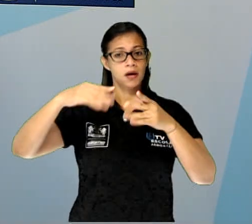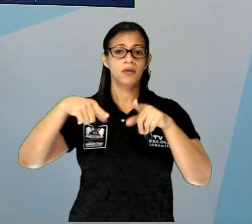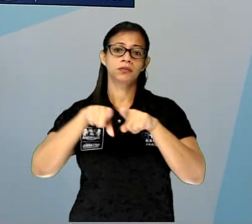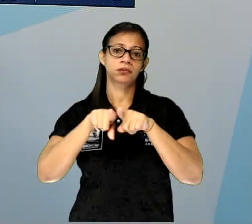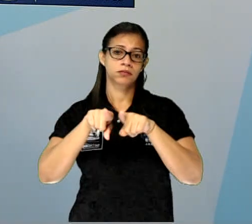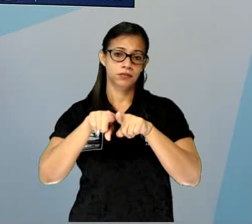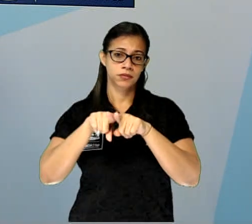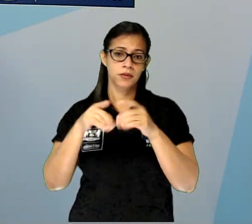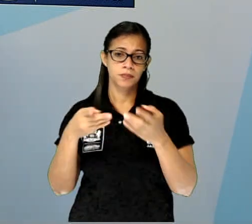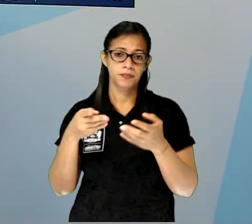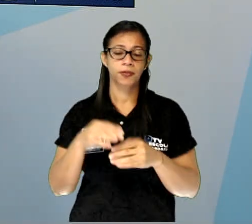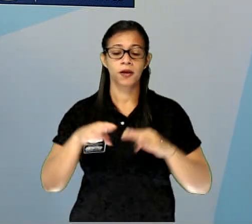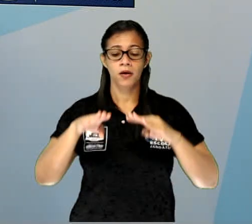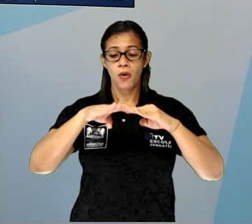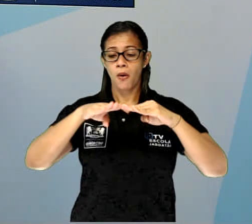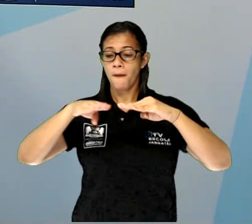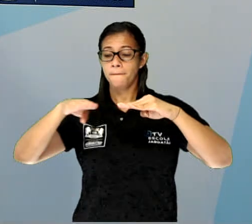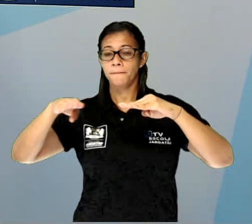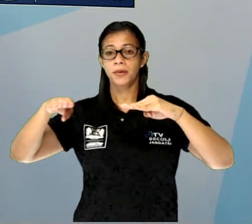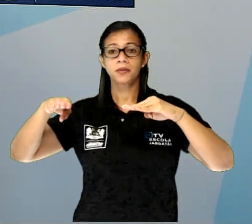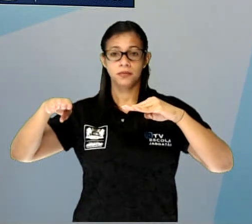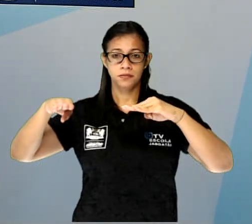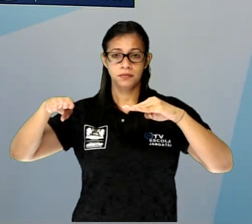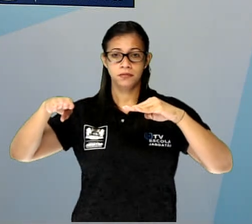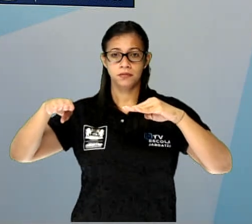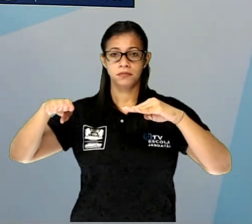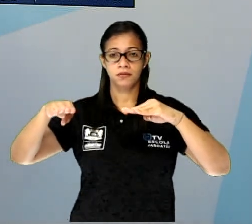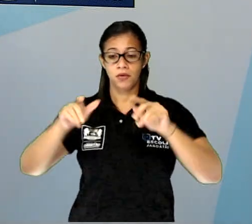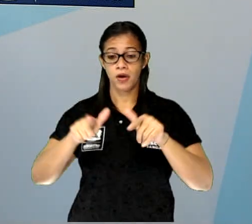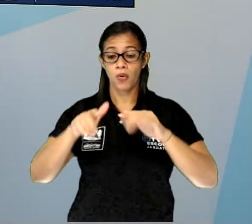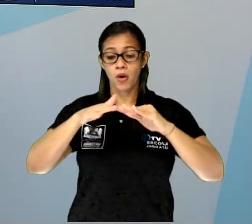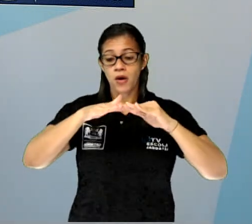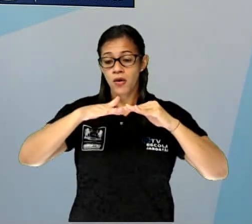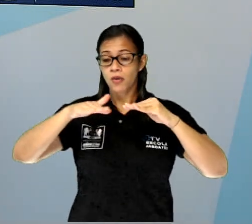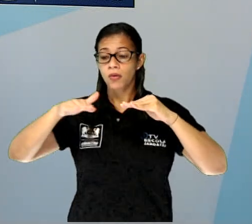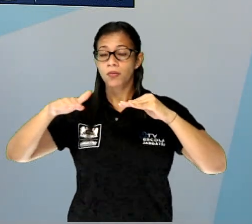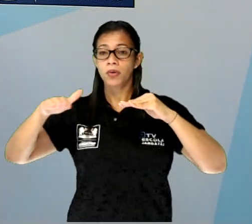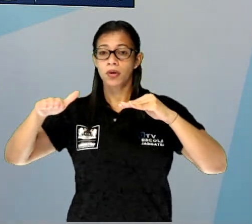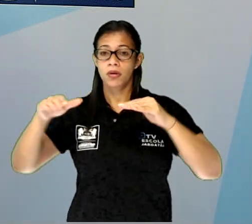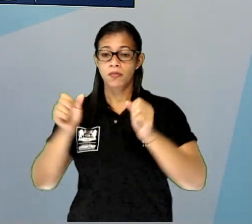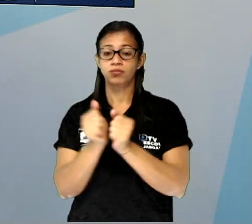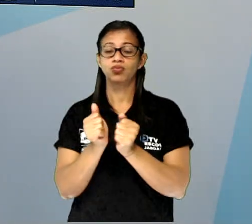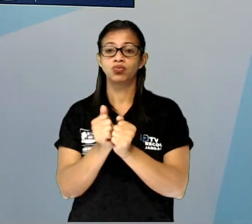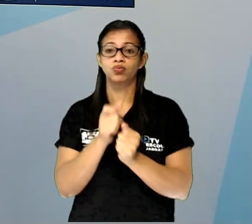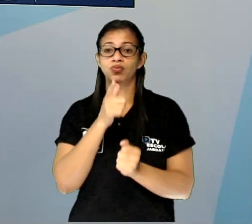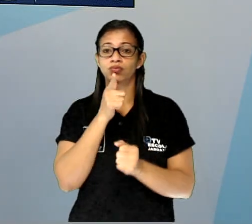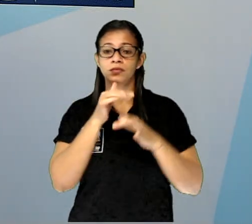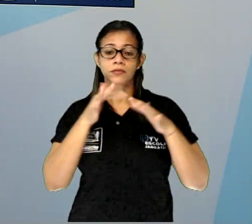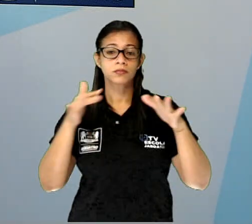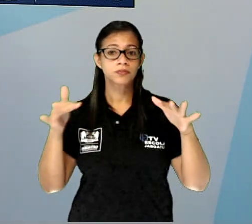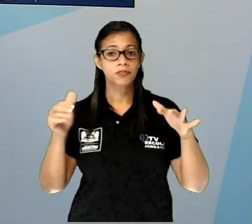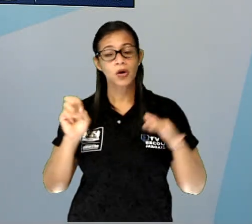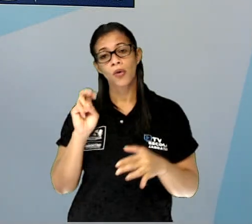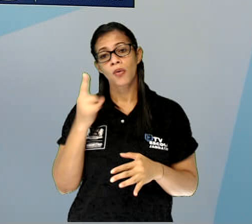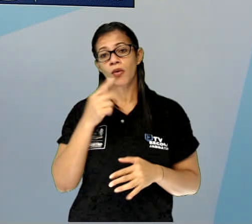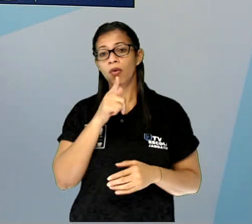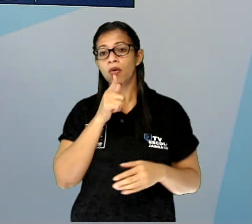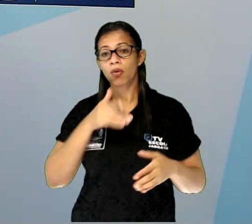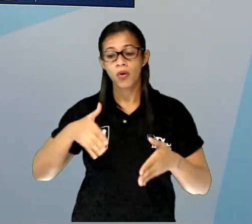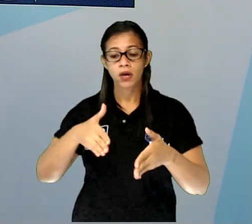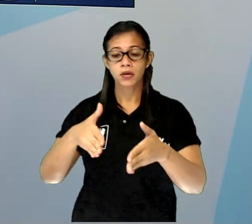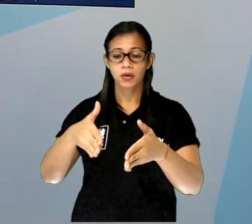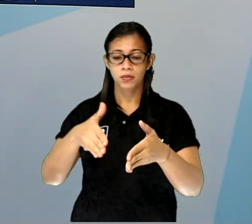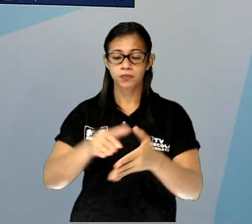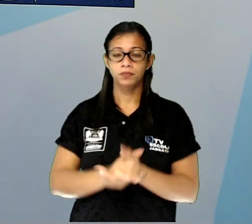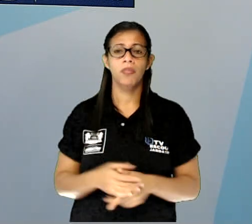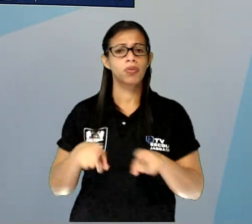a área plana próxima ao nível do mar ou às margens dos rios. Outra imagem para a gente fixar